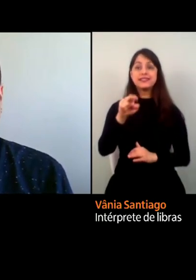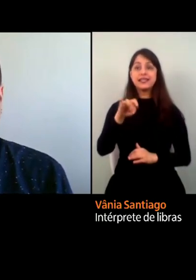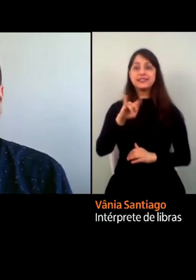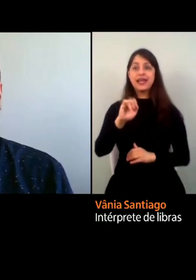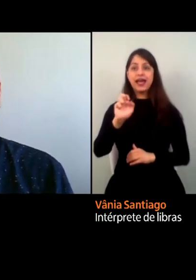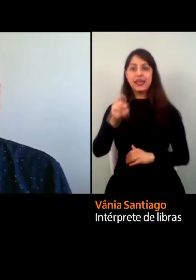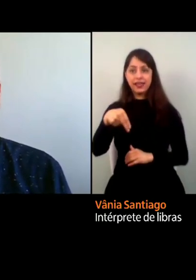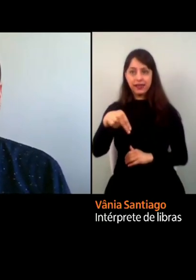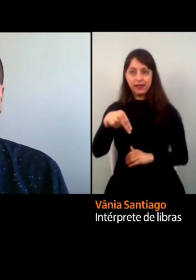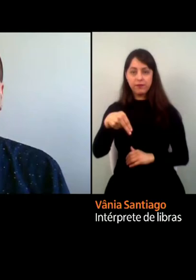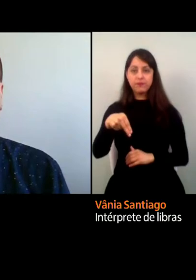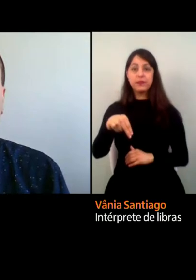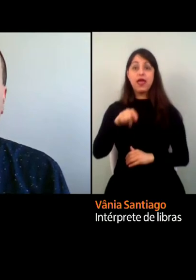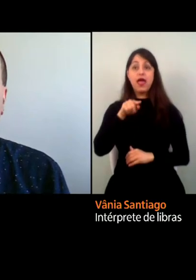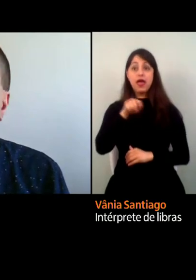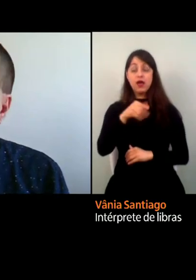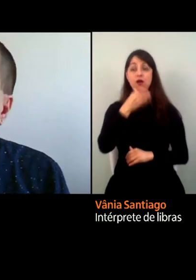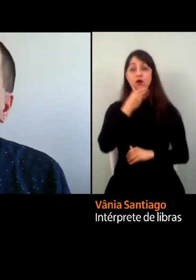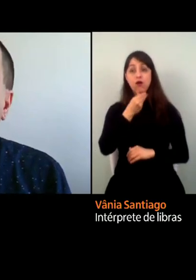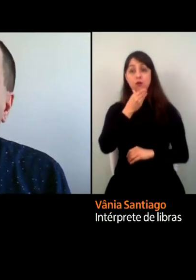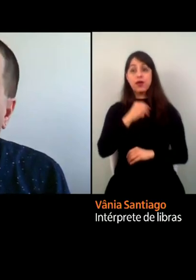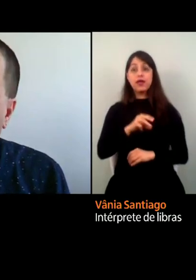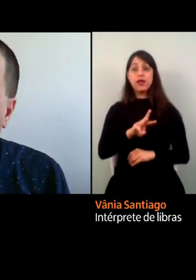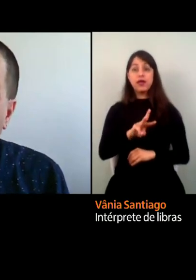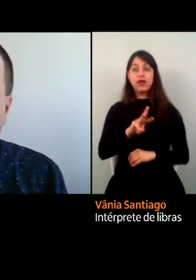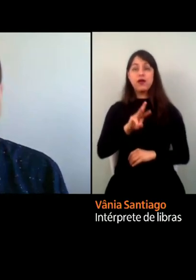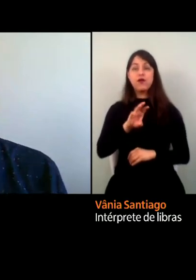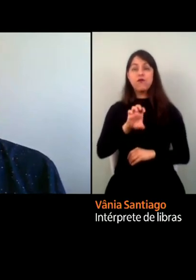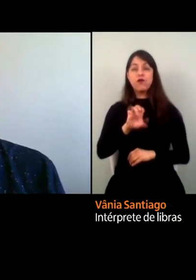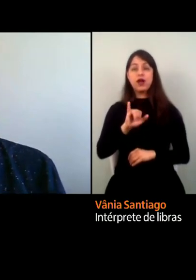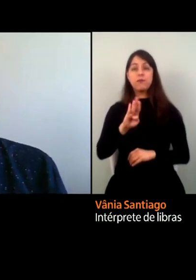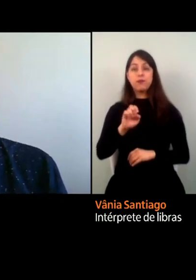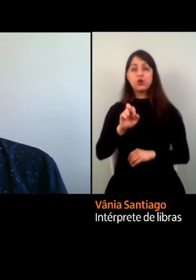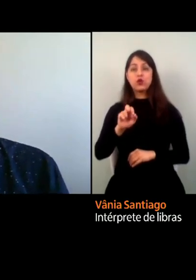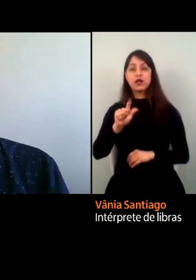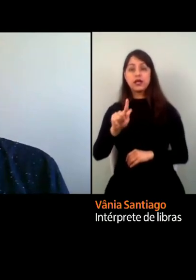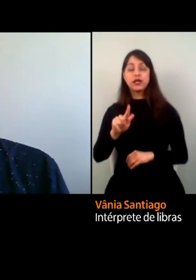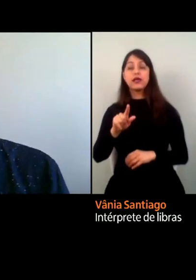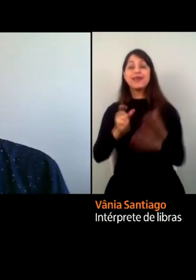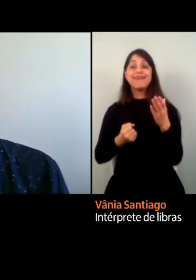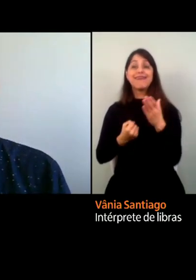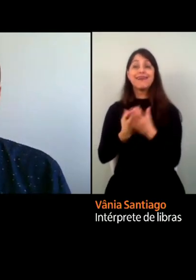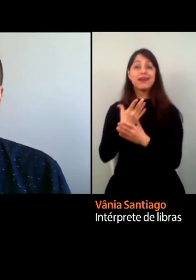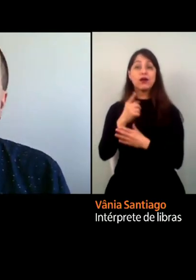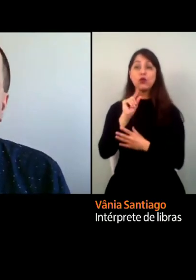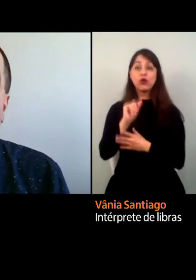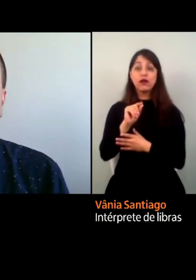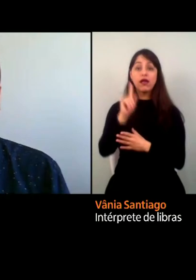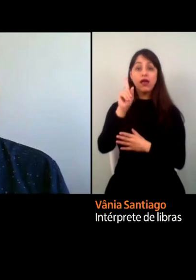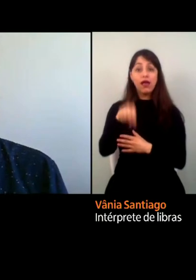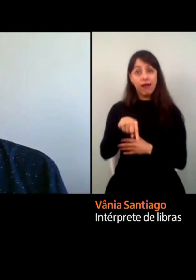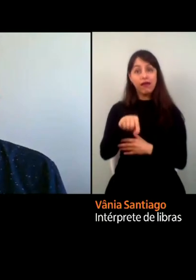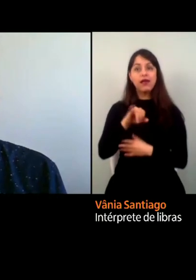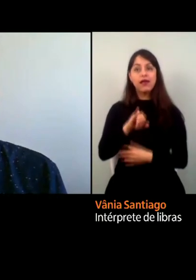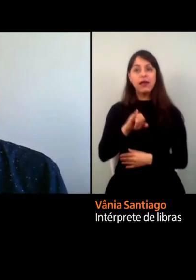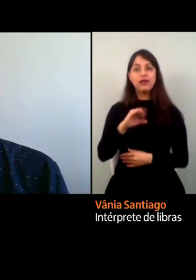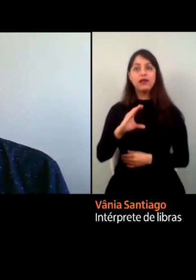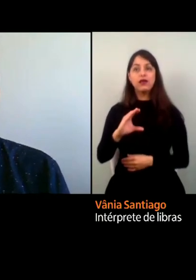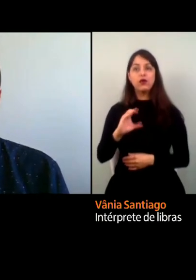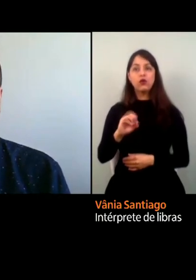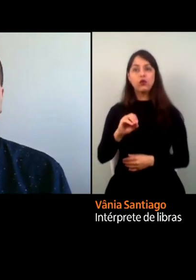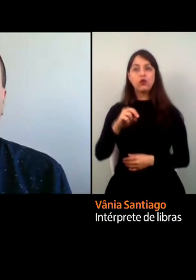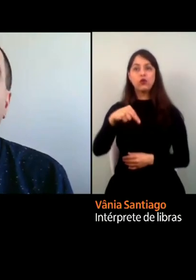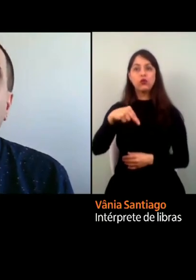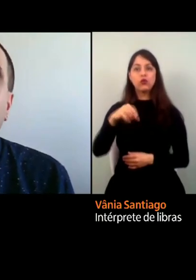procedimento operacional de iconologia dos intervalos, o que, por sua vez, ecoa e